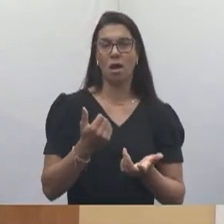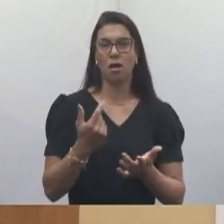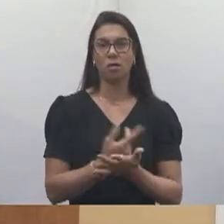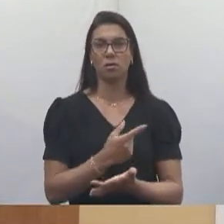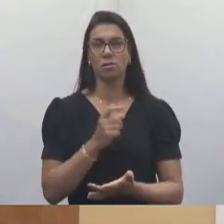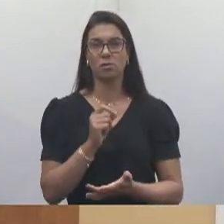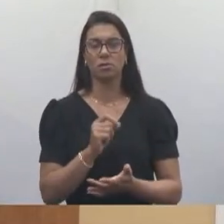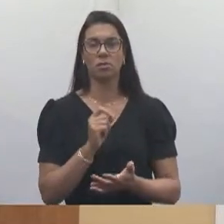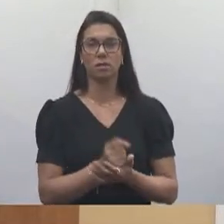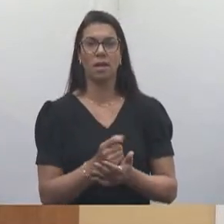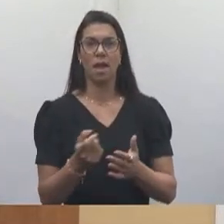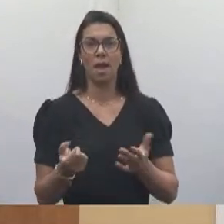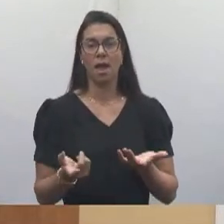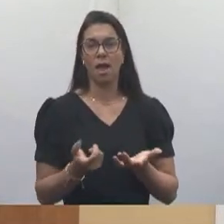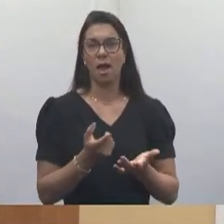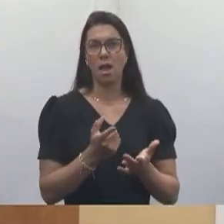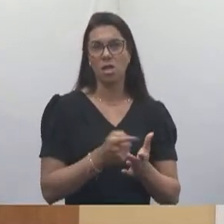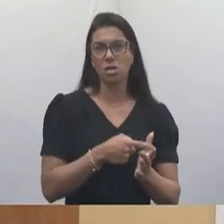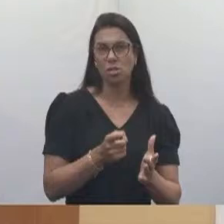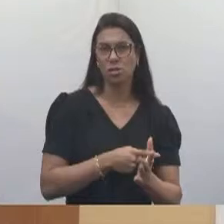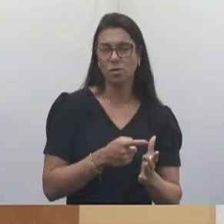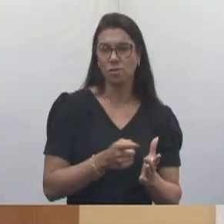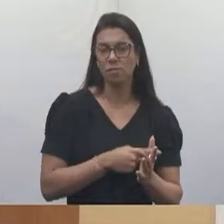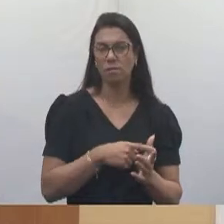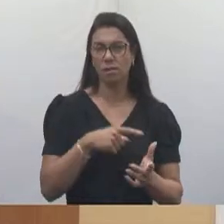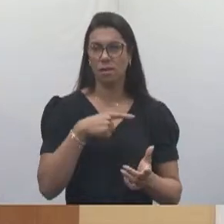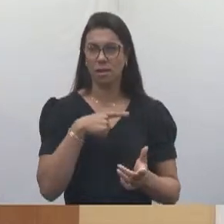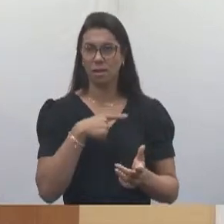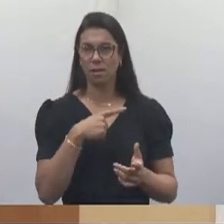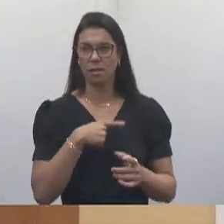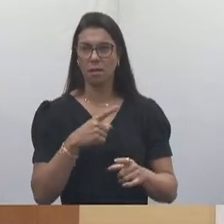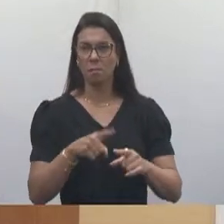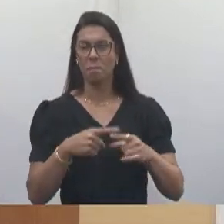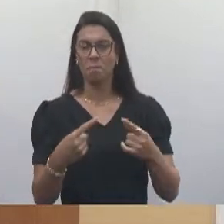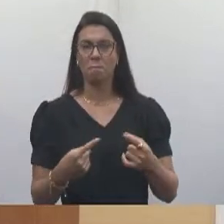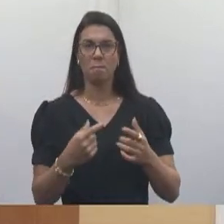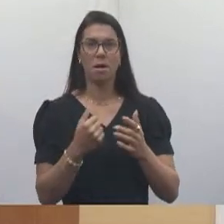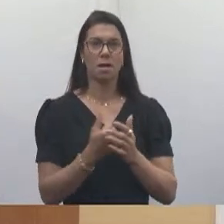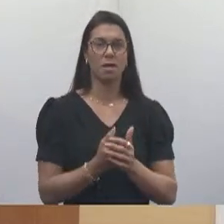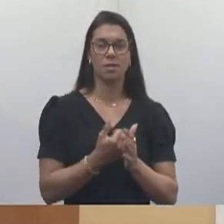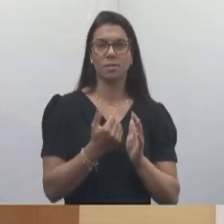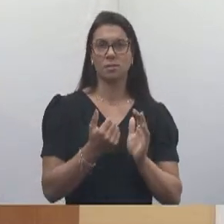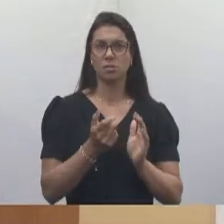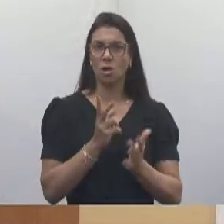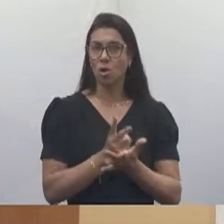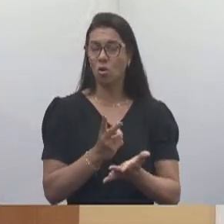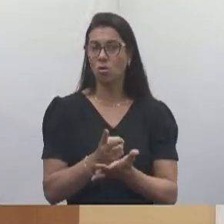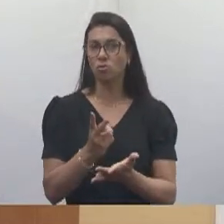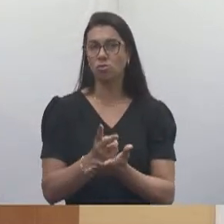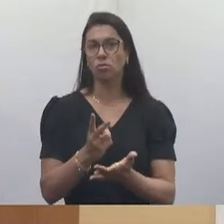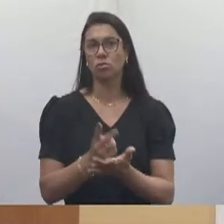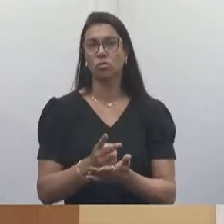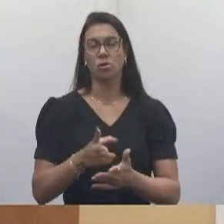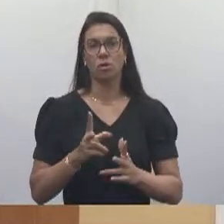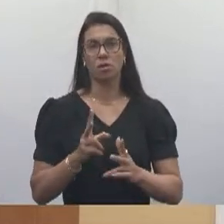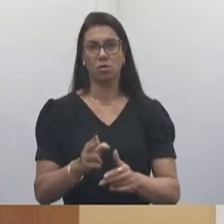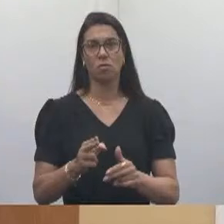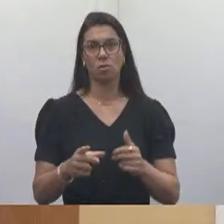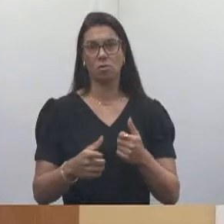com pessoal e reflexos não ultrapassaram o limite máximo fixado pelo artigo 20.